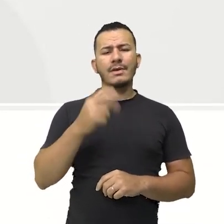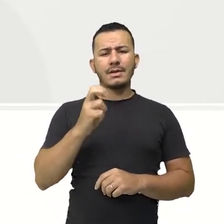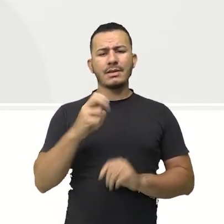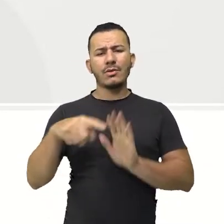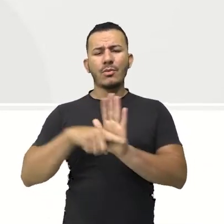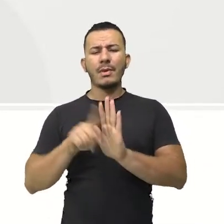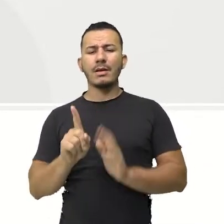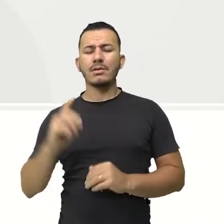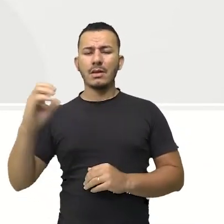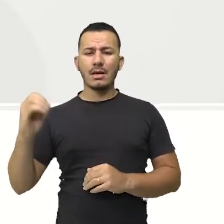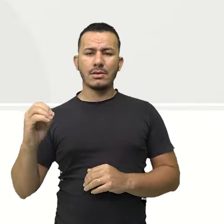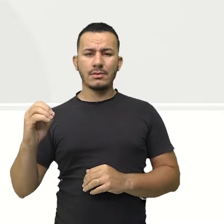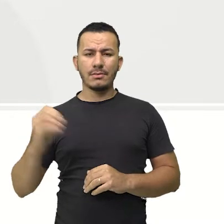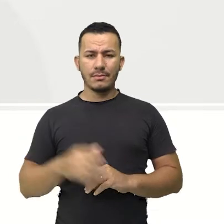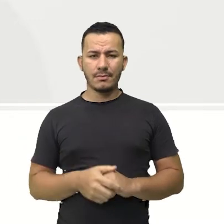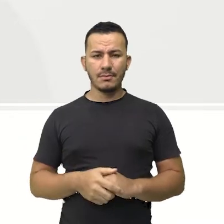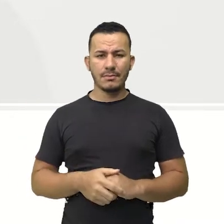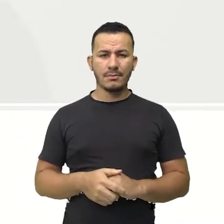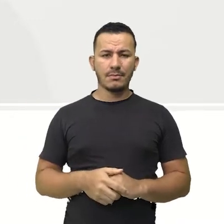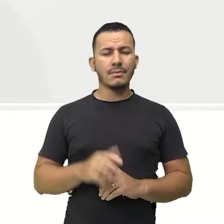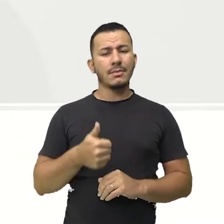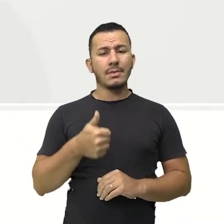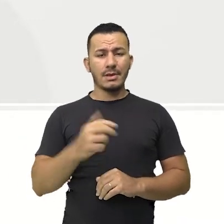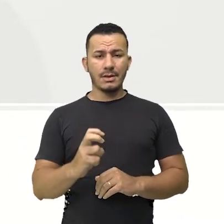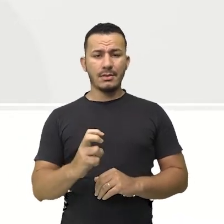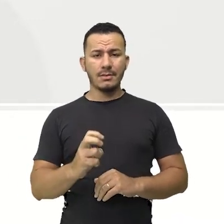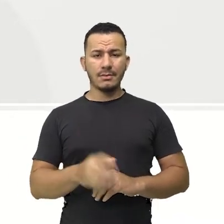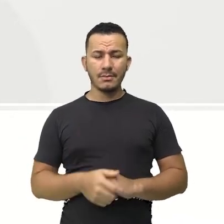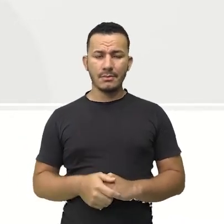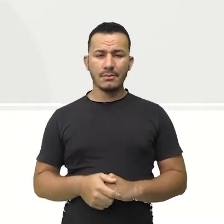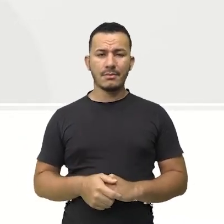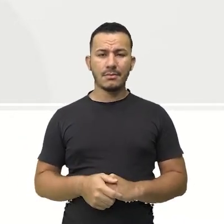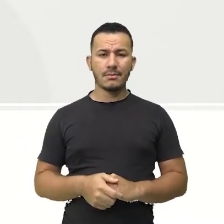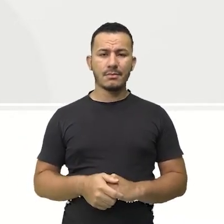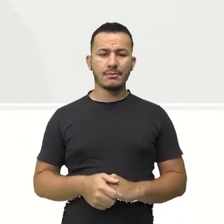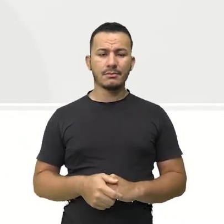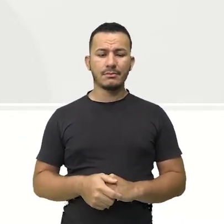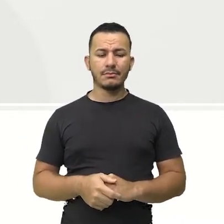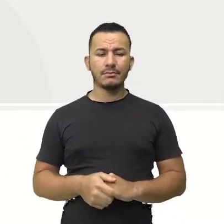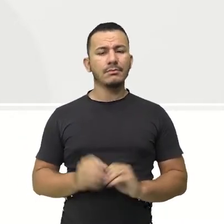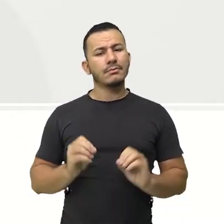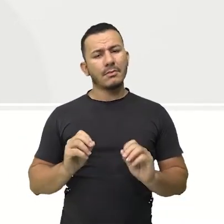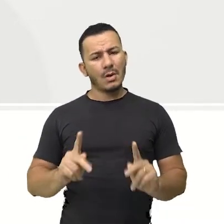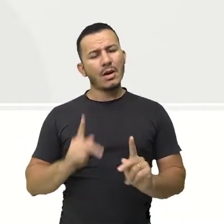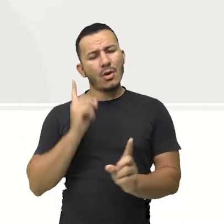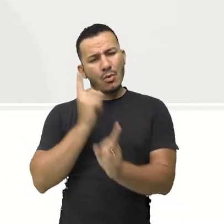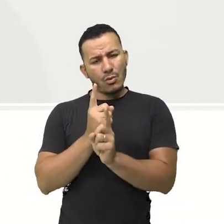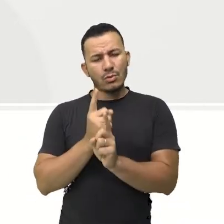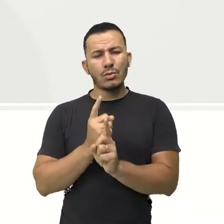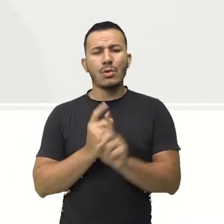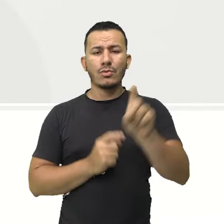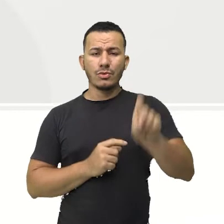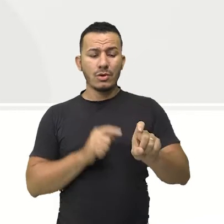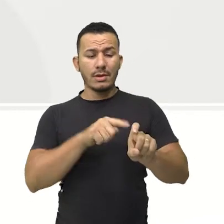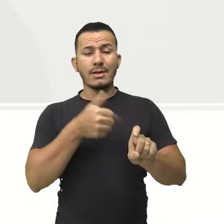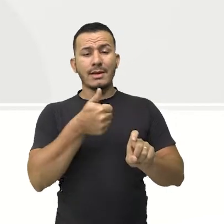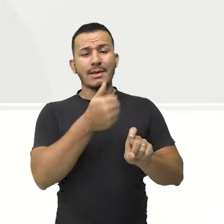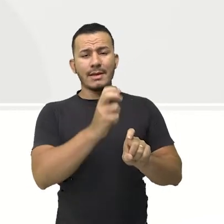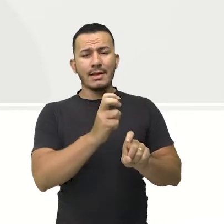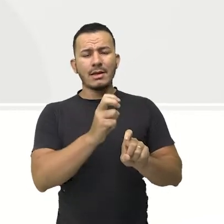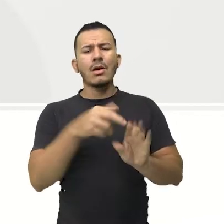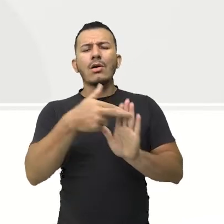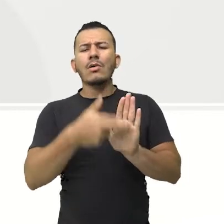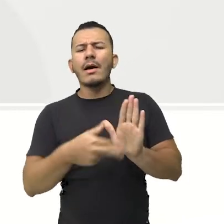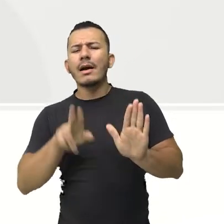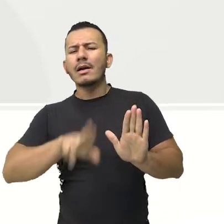25 menos 10. 25 menos 10 é 15. Beleza, ó. Encontramos o valor do x ó, usando qual princípio que a